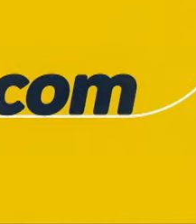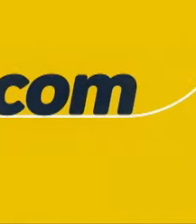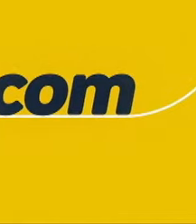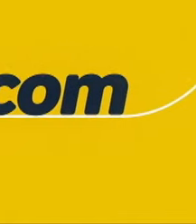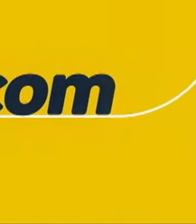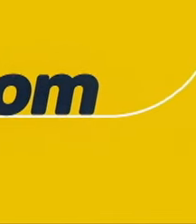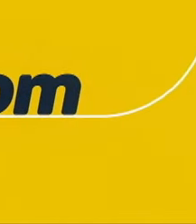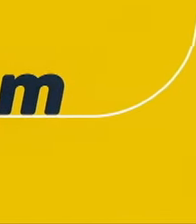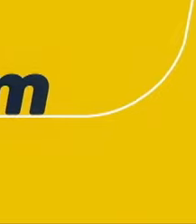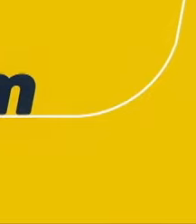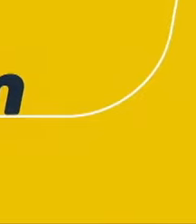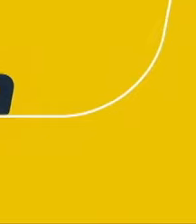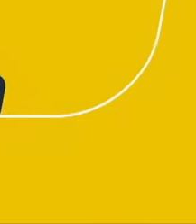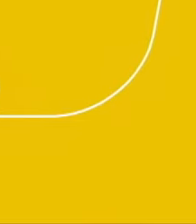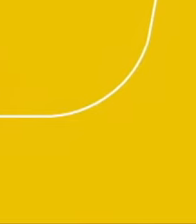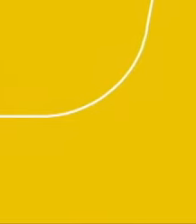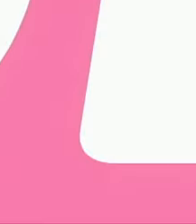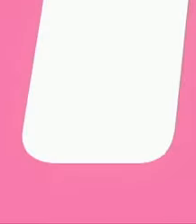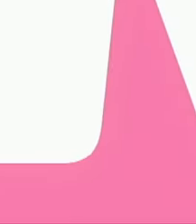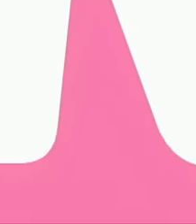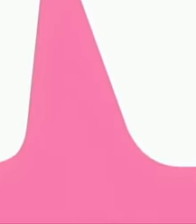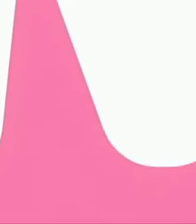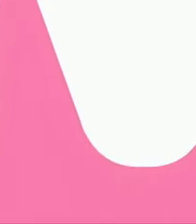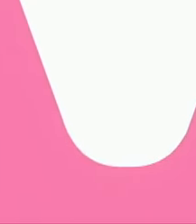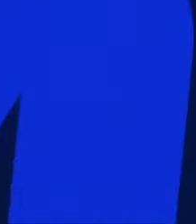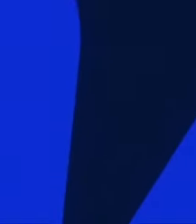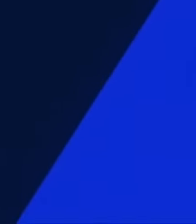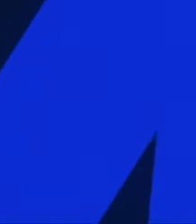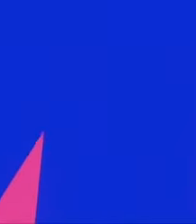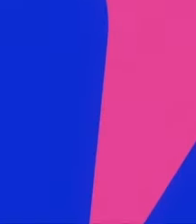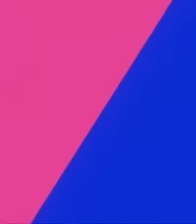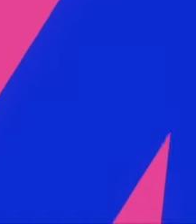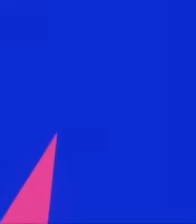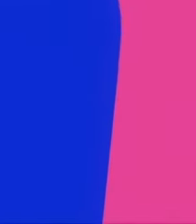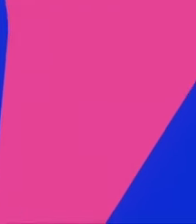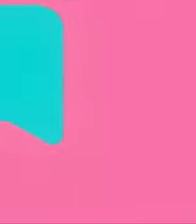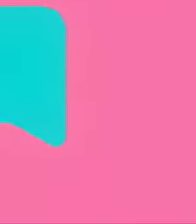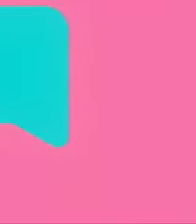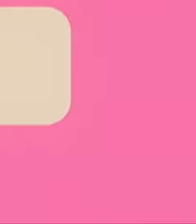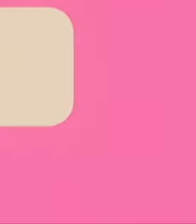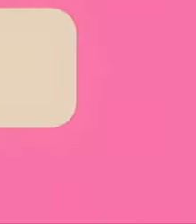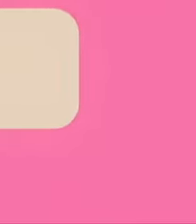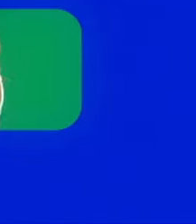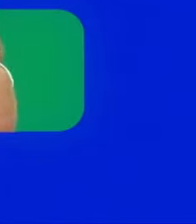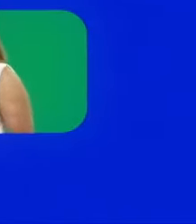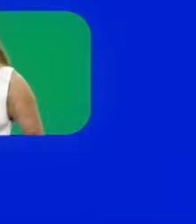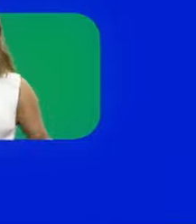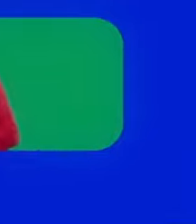We'll be right back.